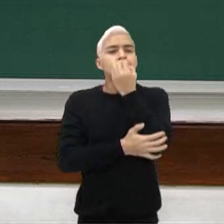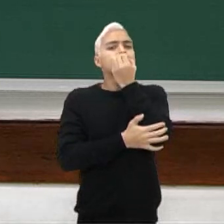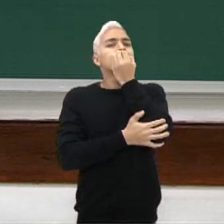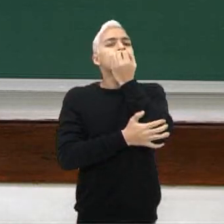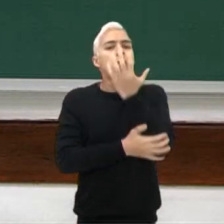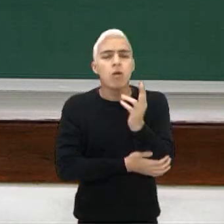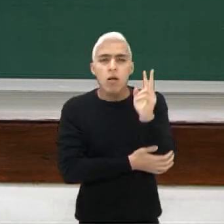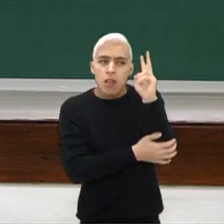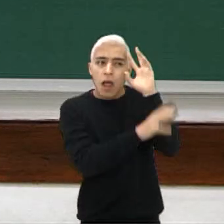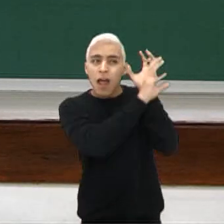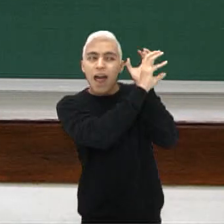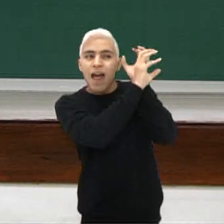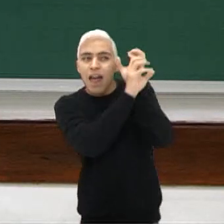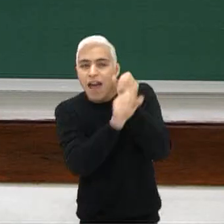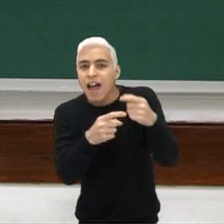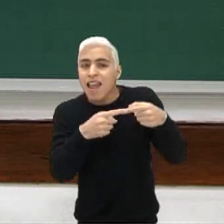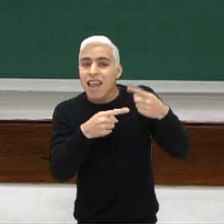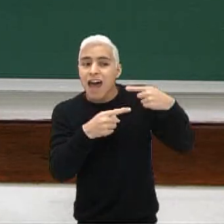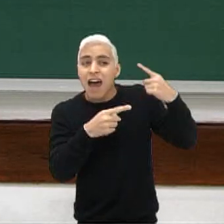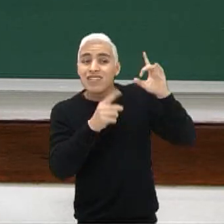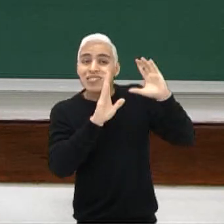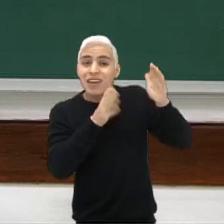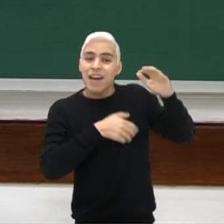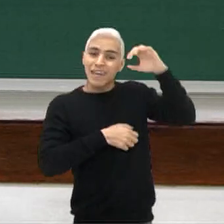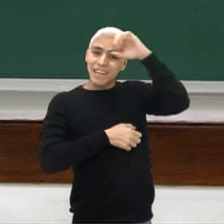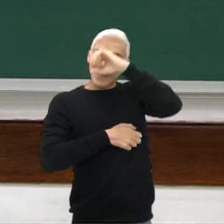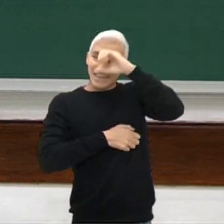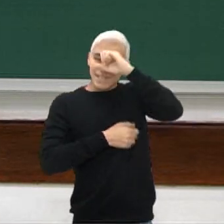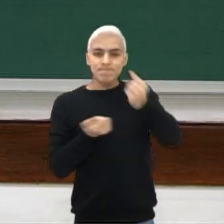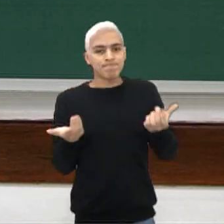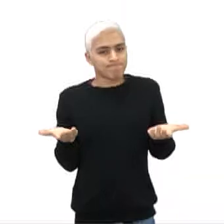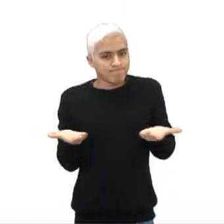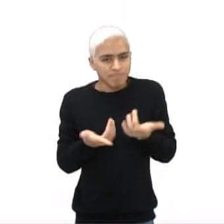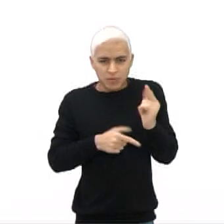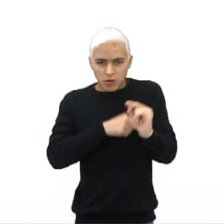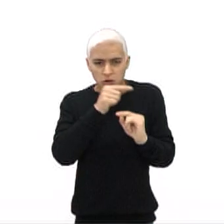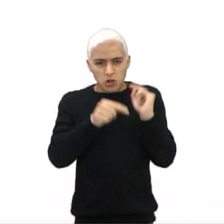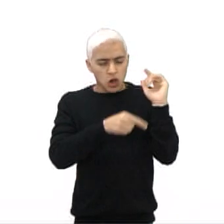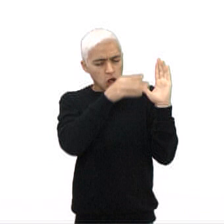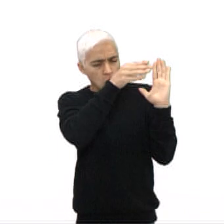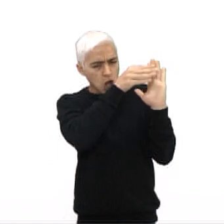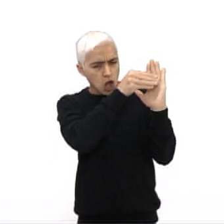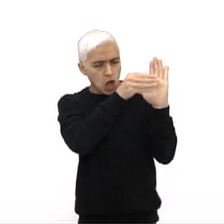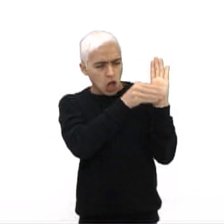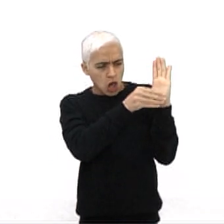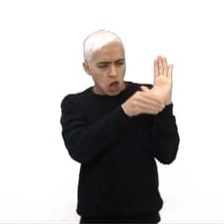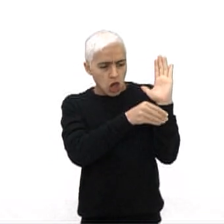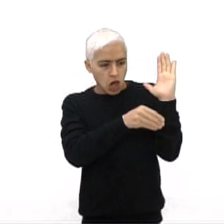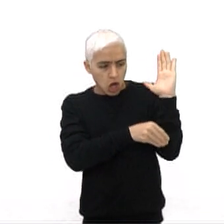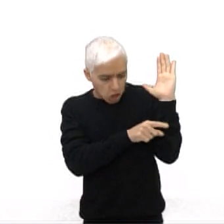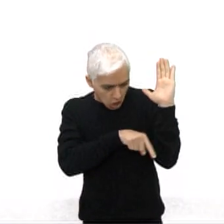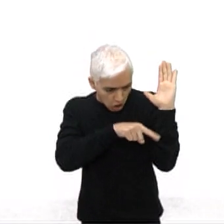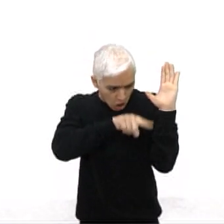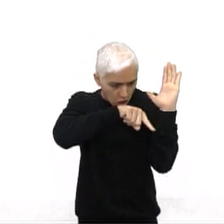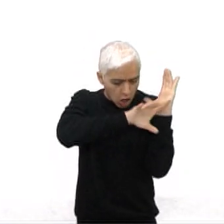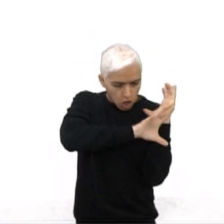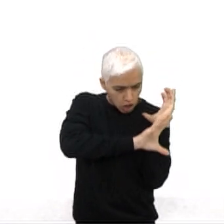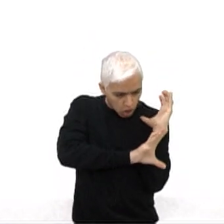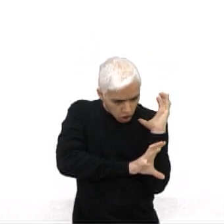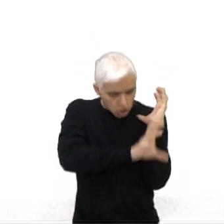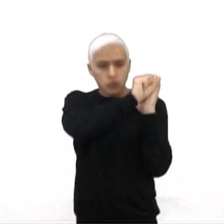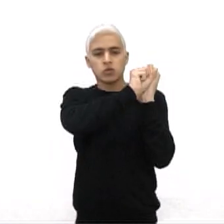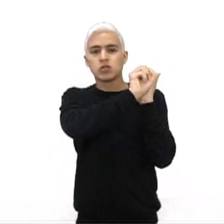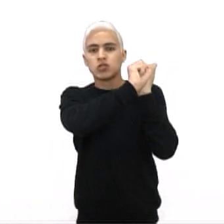rever aquilo que nós aprendemos. E hoje nós vamos aqui, com os nossos objetivos.